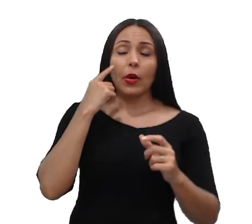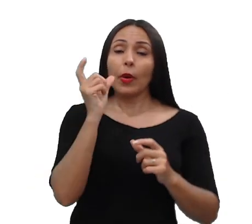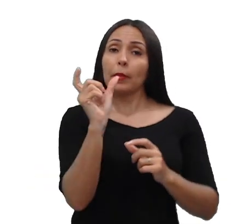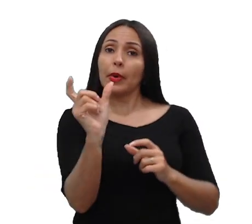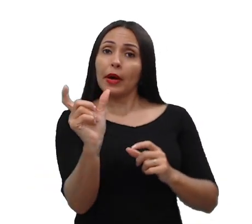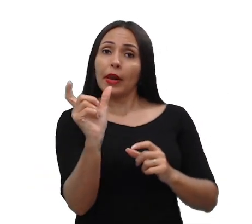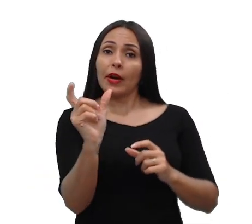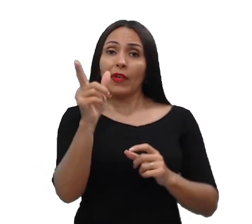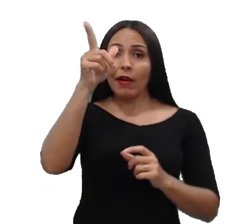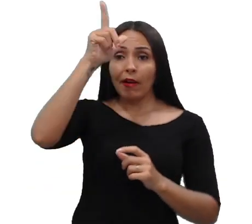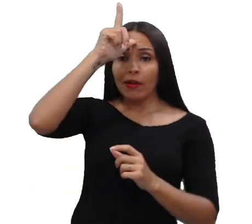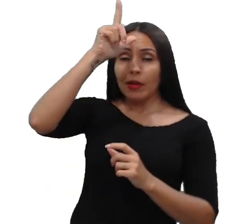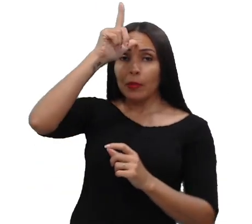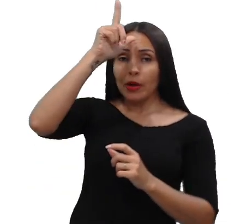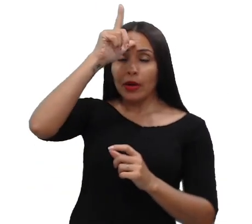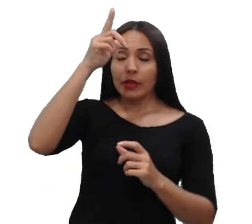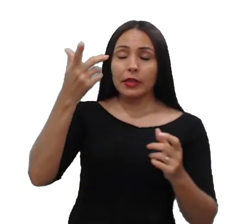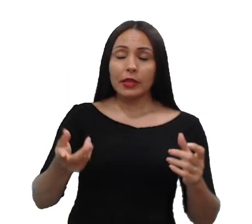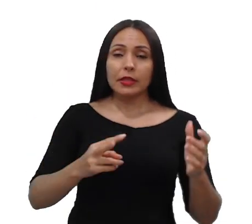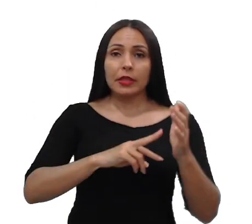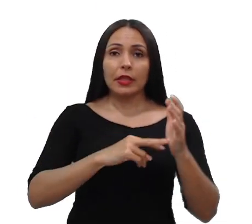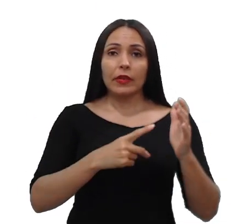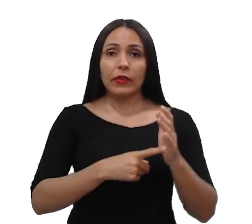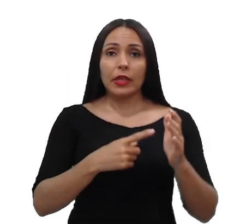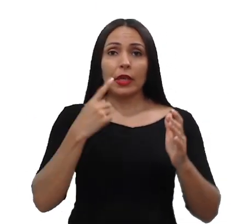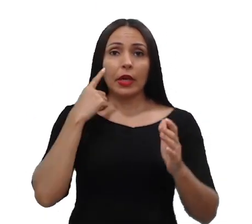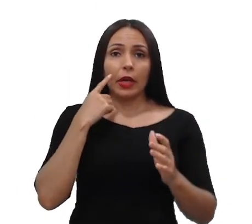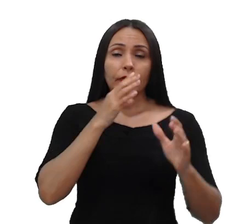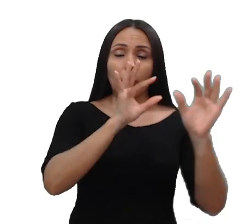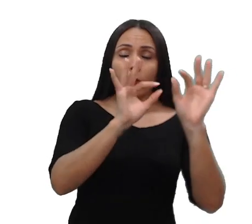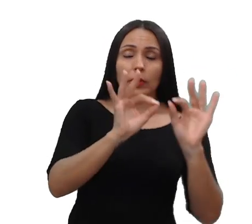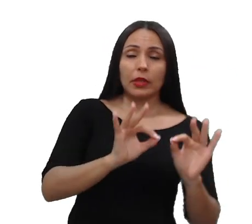origem alemã e quer dizer forma total.